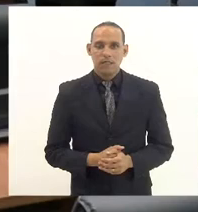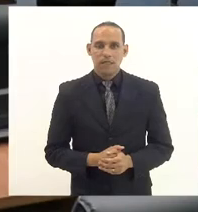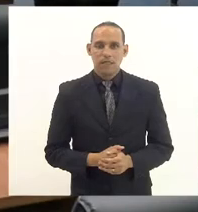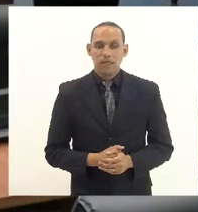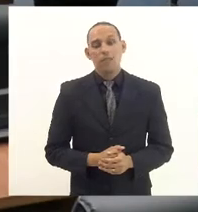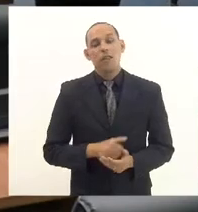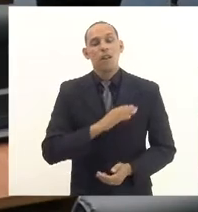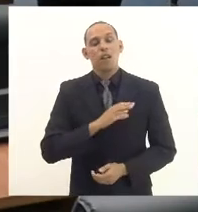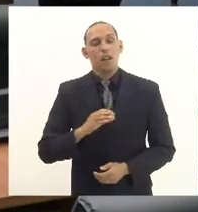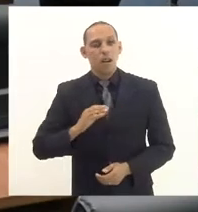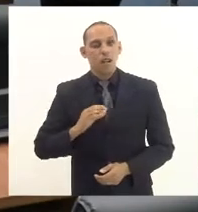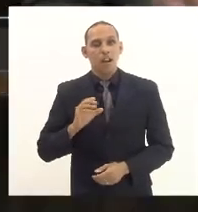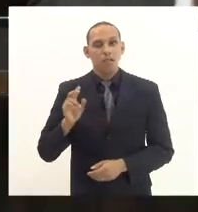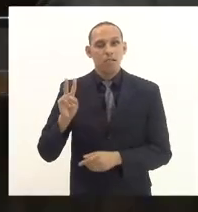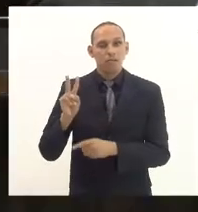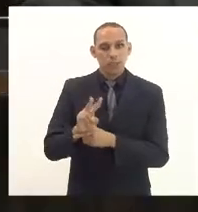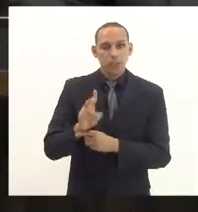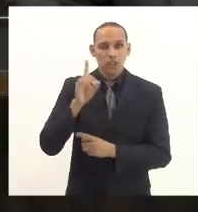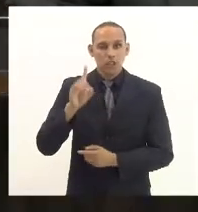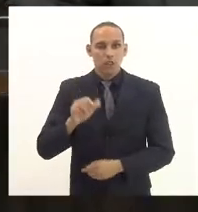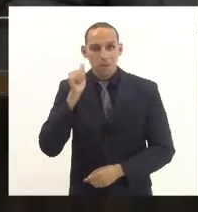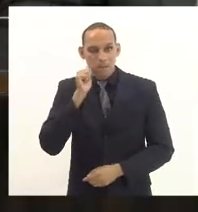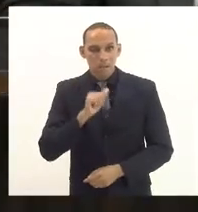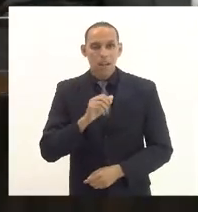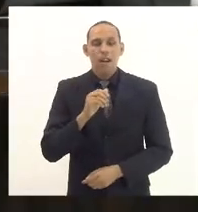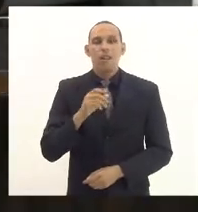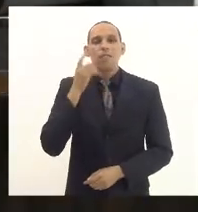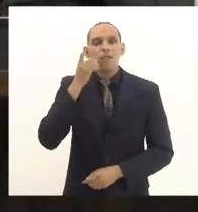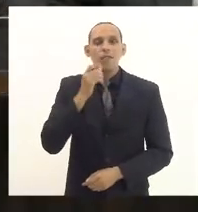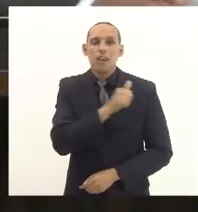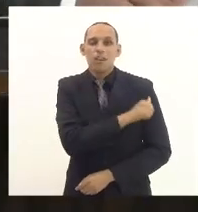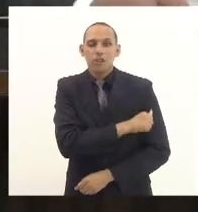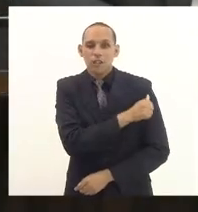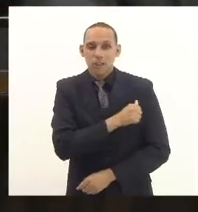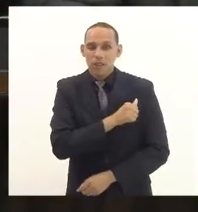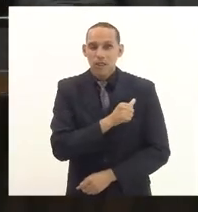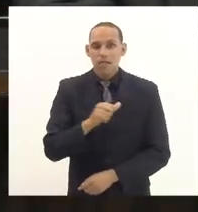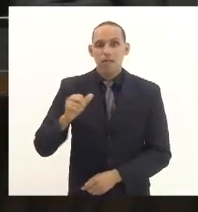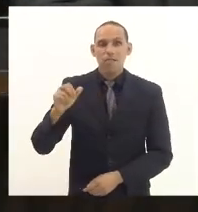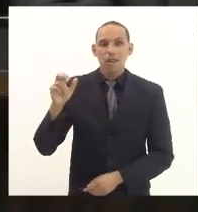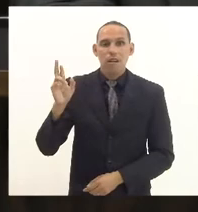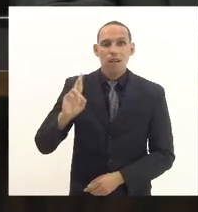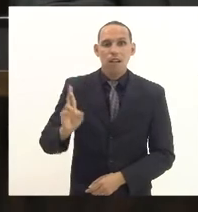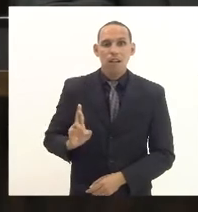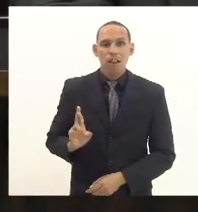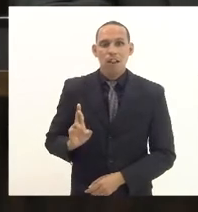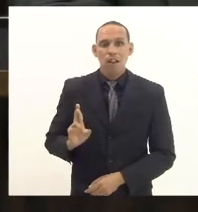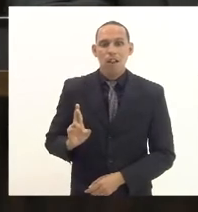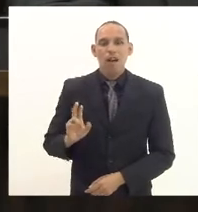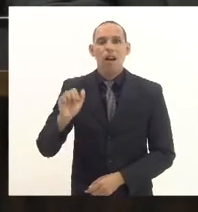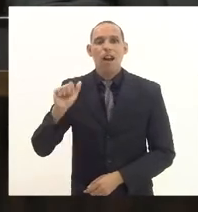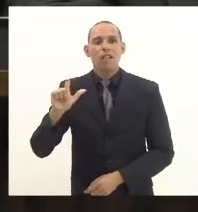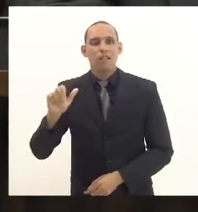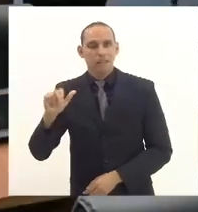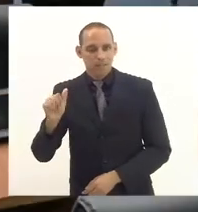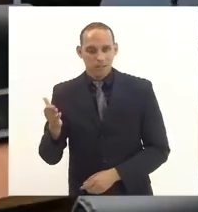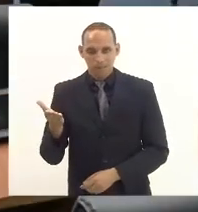Pela Comissão de Defesa do Direito da Mulher, deputada Rejane, deputada Renata Souza, deputada Alana Passos.